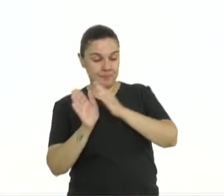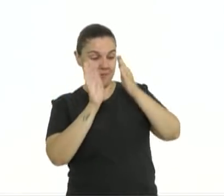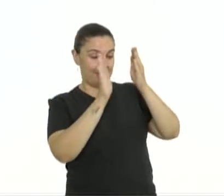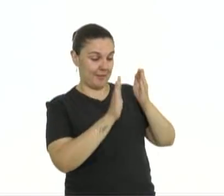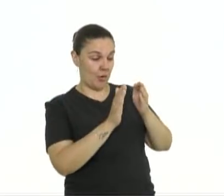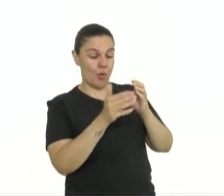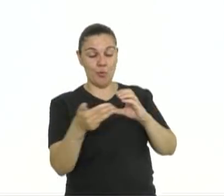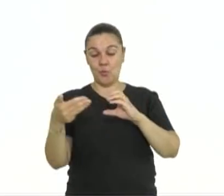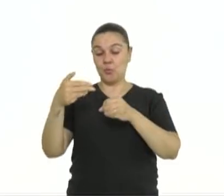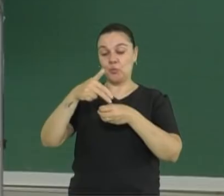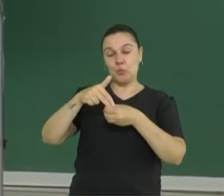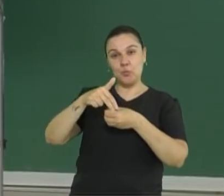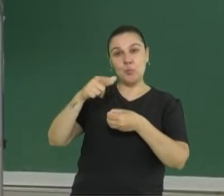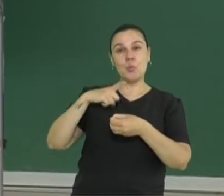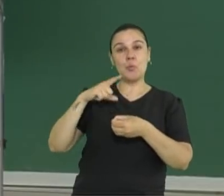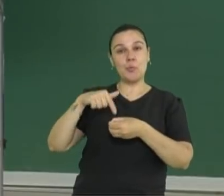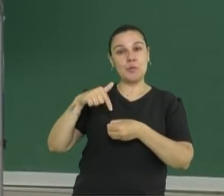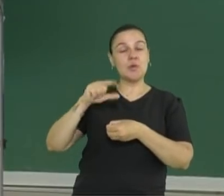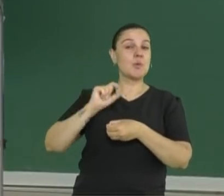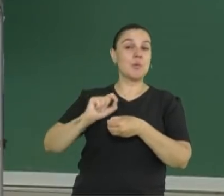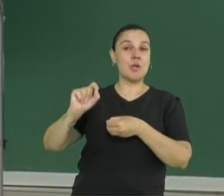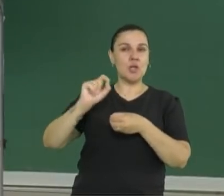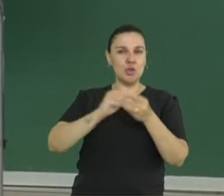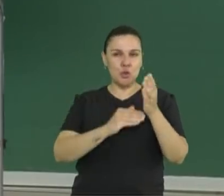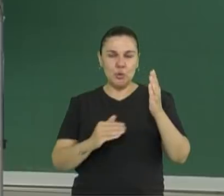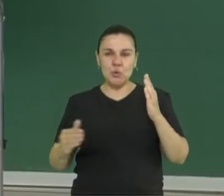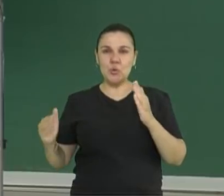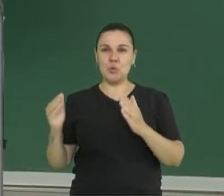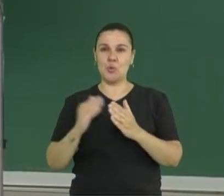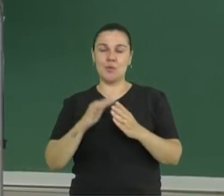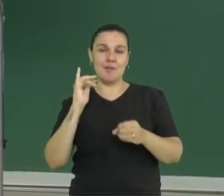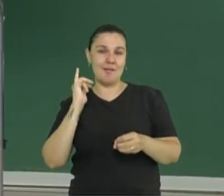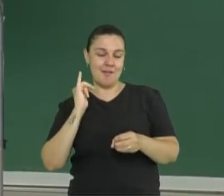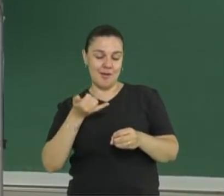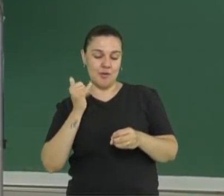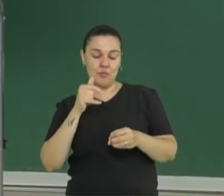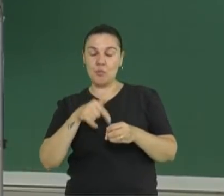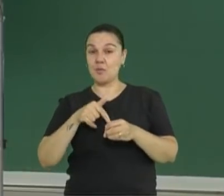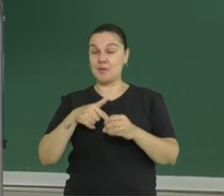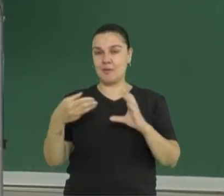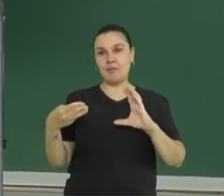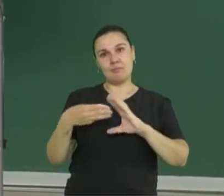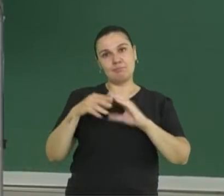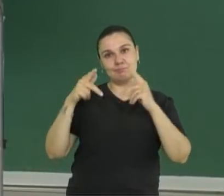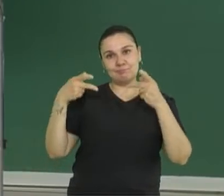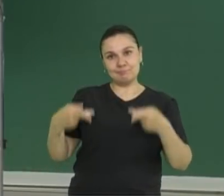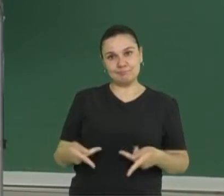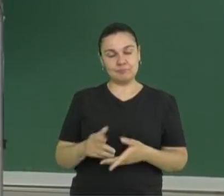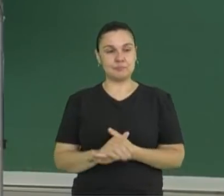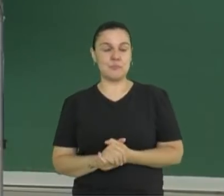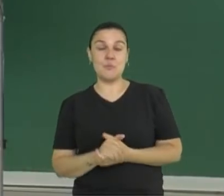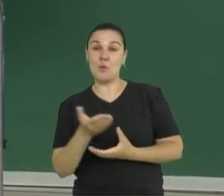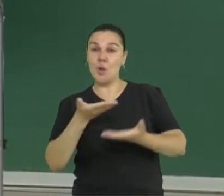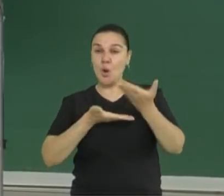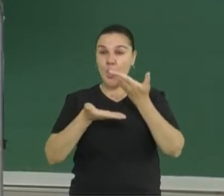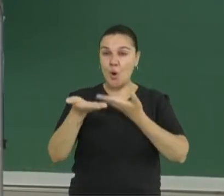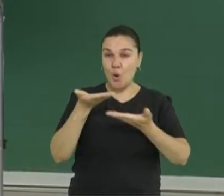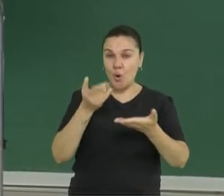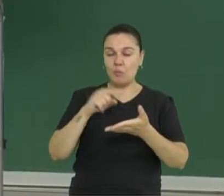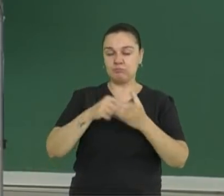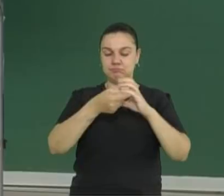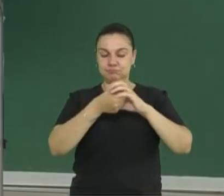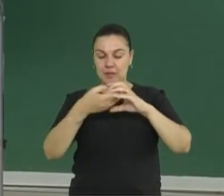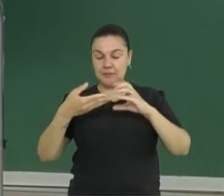no interior do núcleo, nós temos todas as informações daquela espécie, como ela é com as